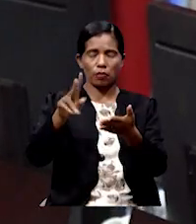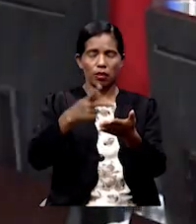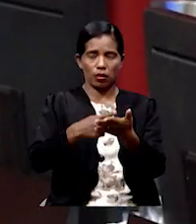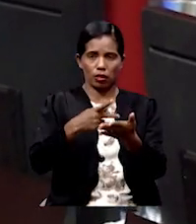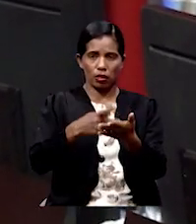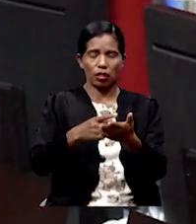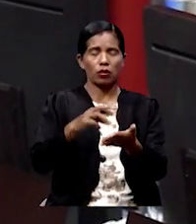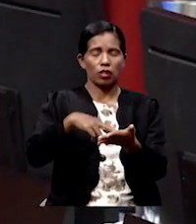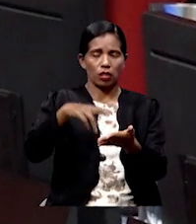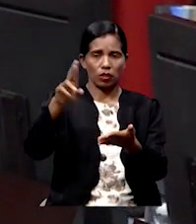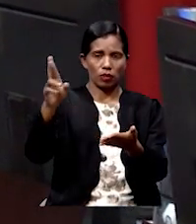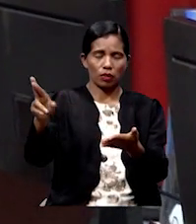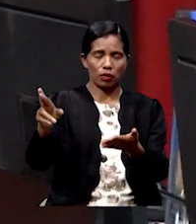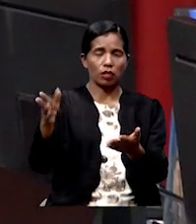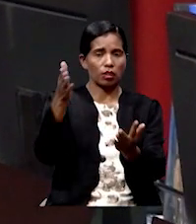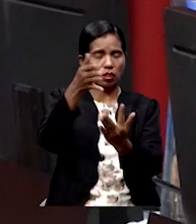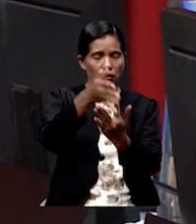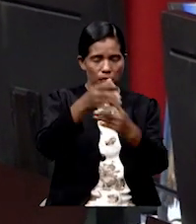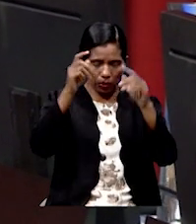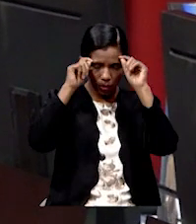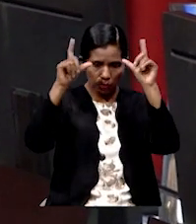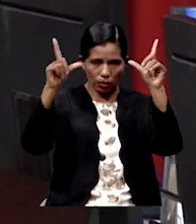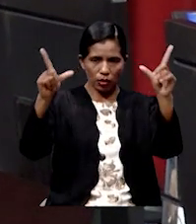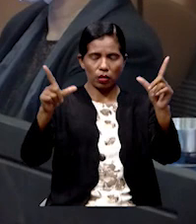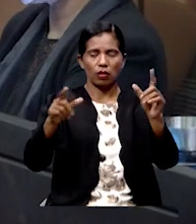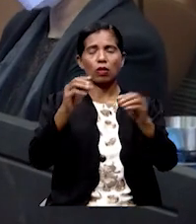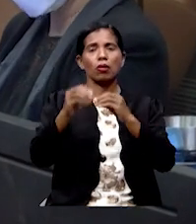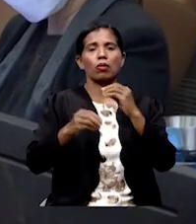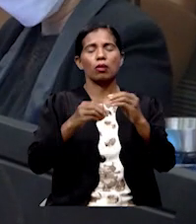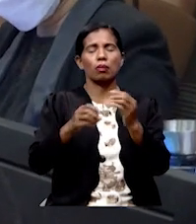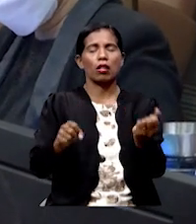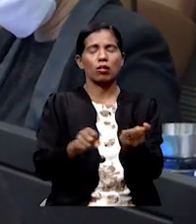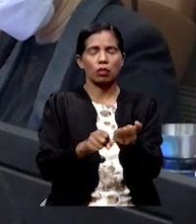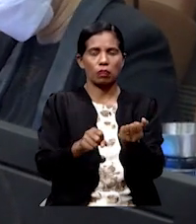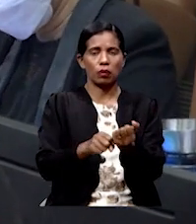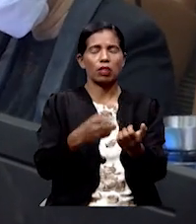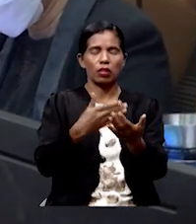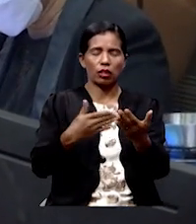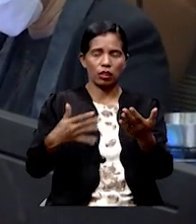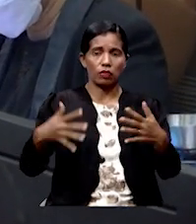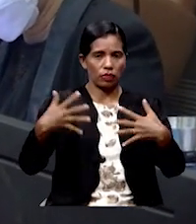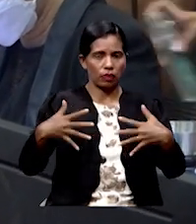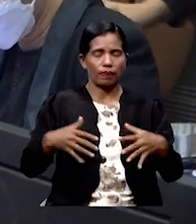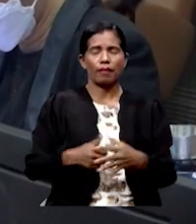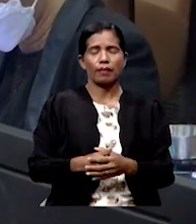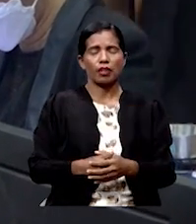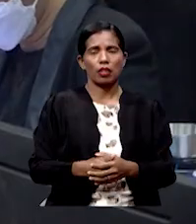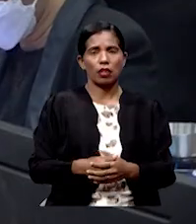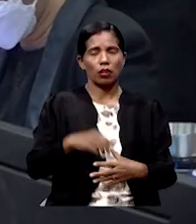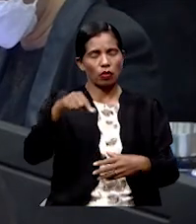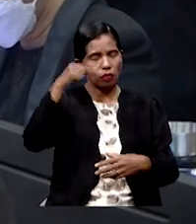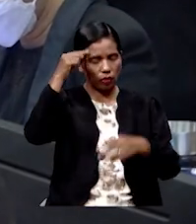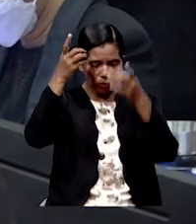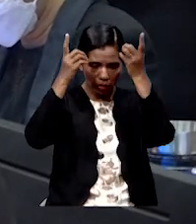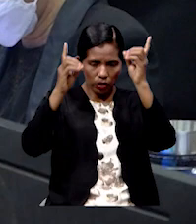atuhala ratificação da adesão timor-leste Nian ba tratado com a proibição armas nuclear Siram. Razão governo decide aderir